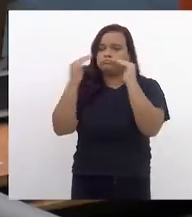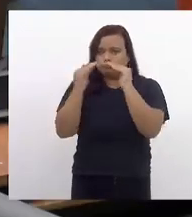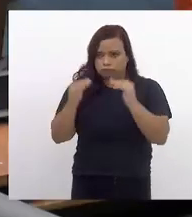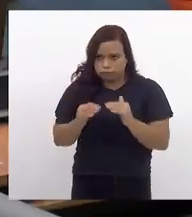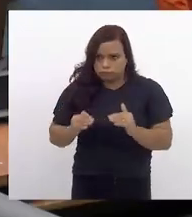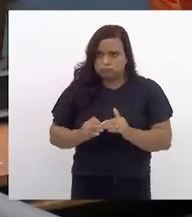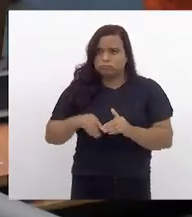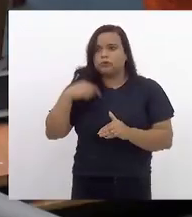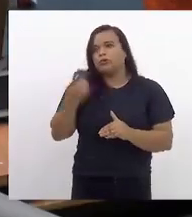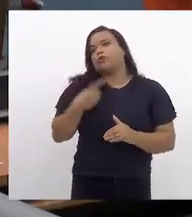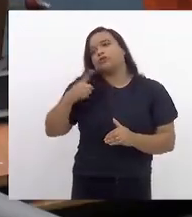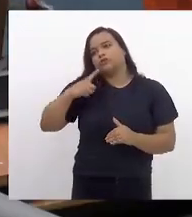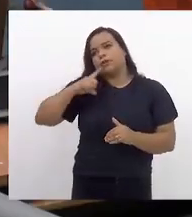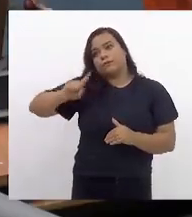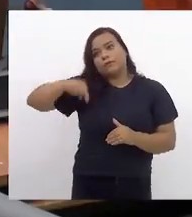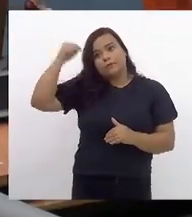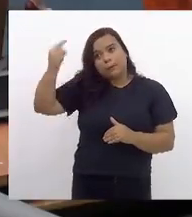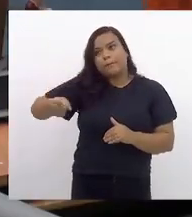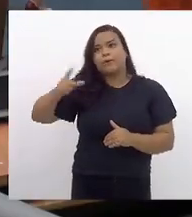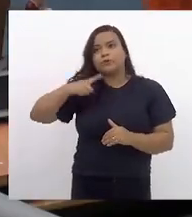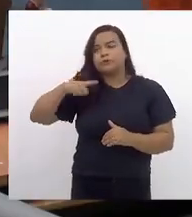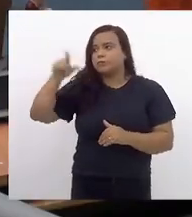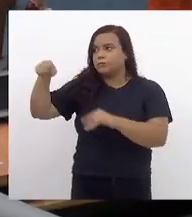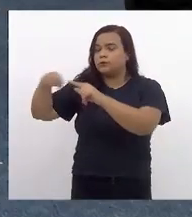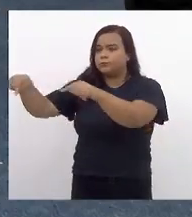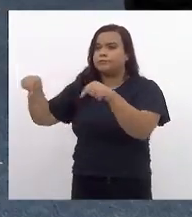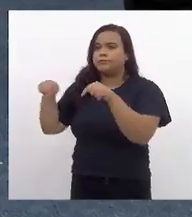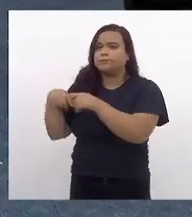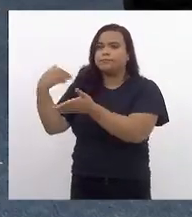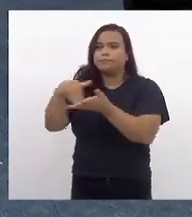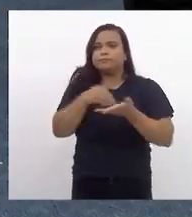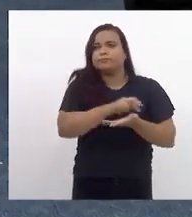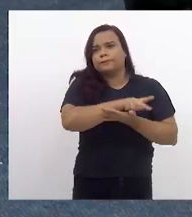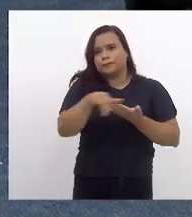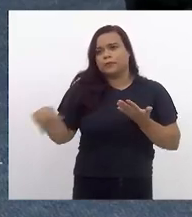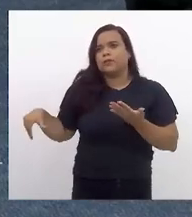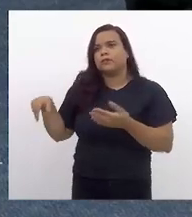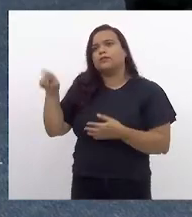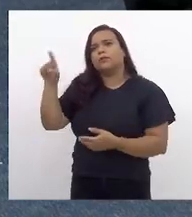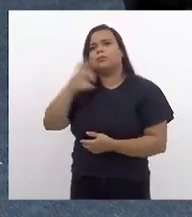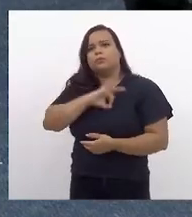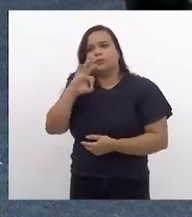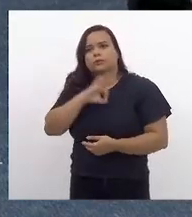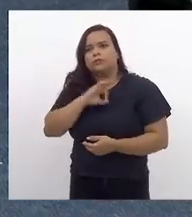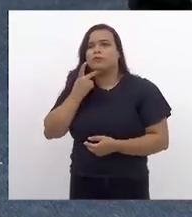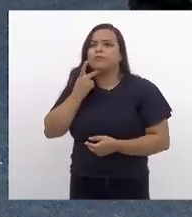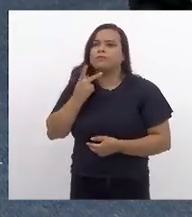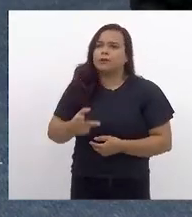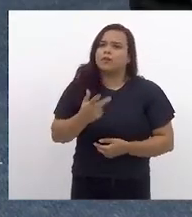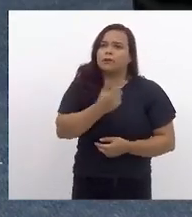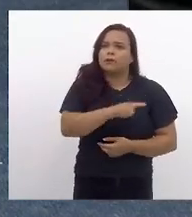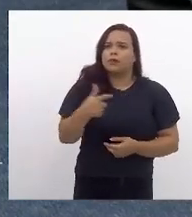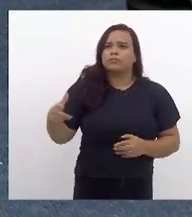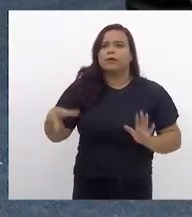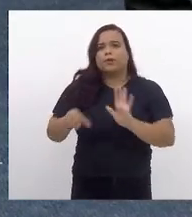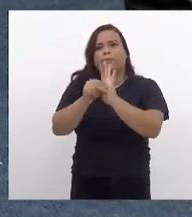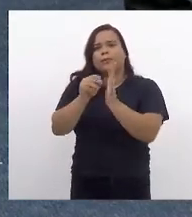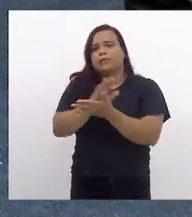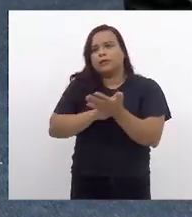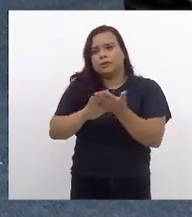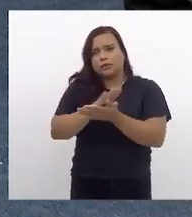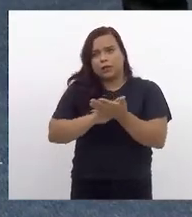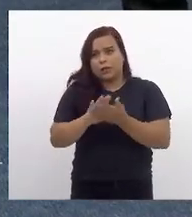a procura por parte dos gabinetes dos servidores policiais de não haver nenhum tipo de emenda